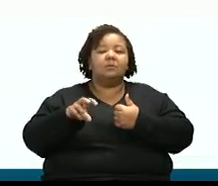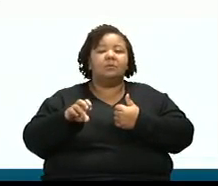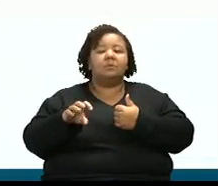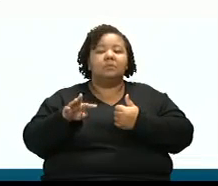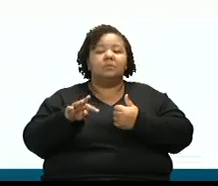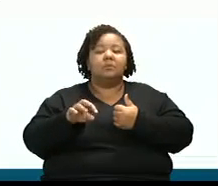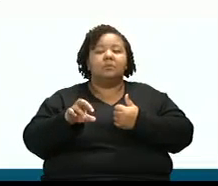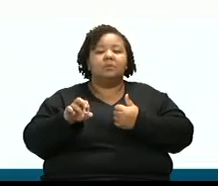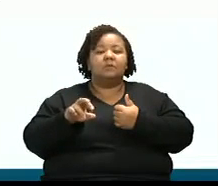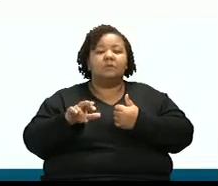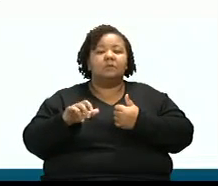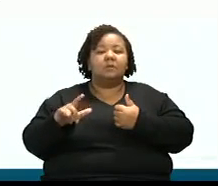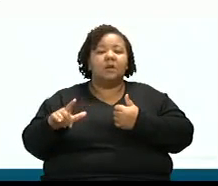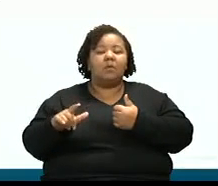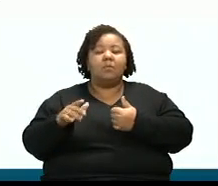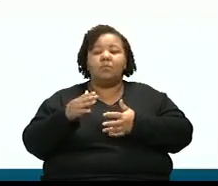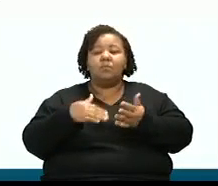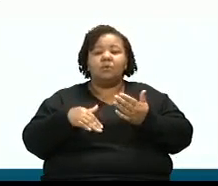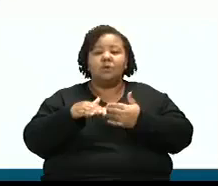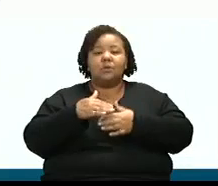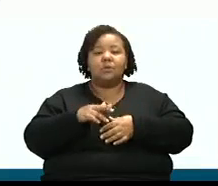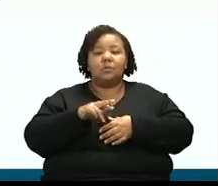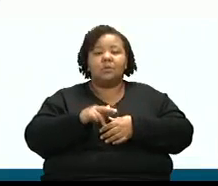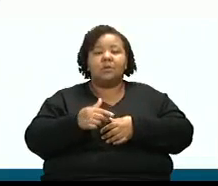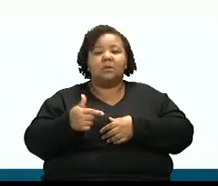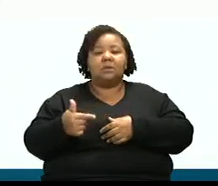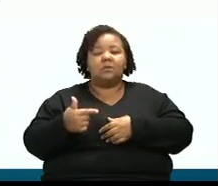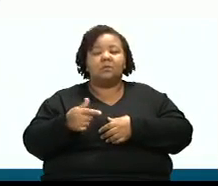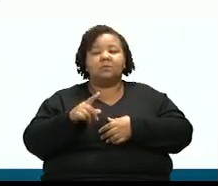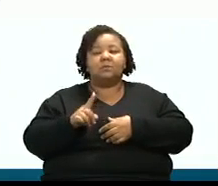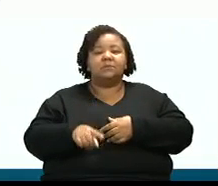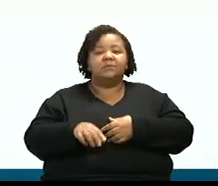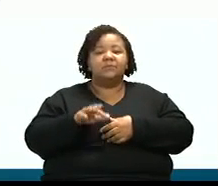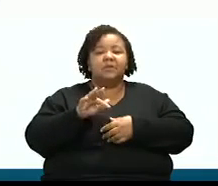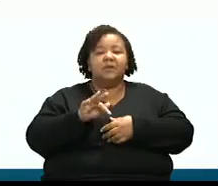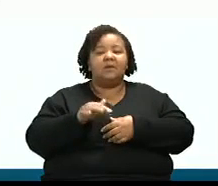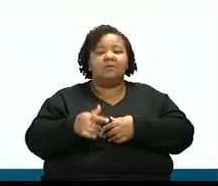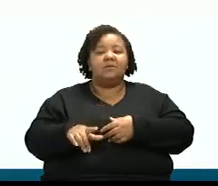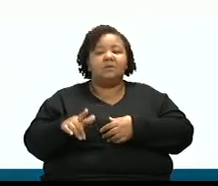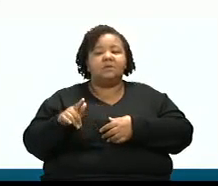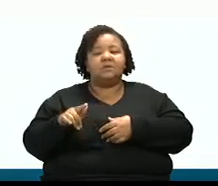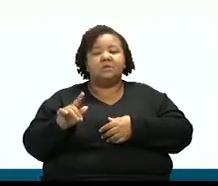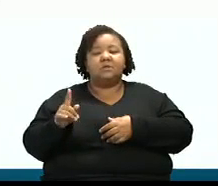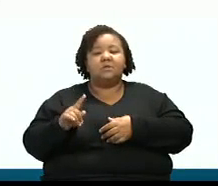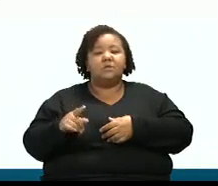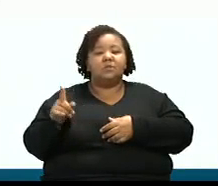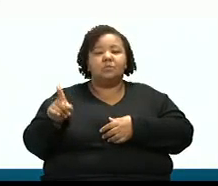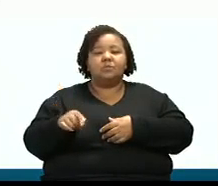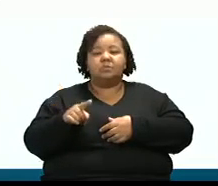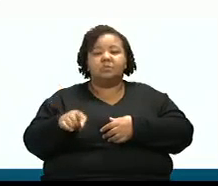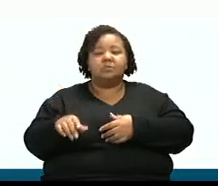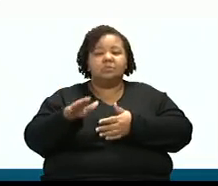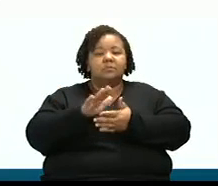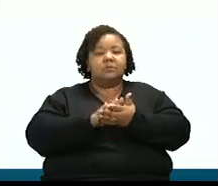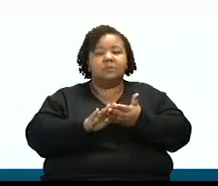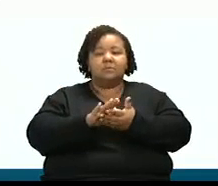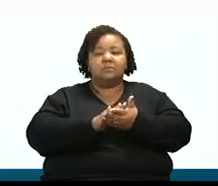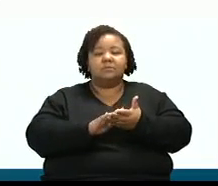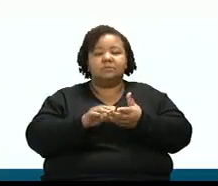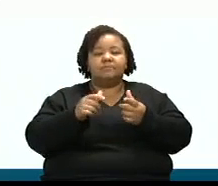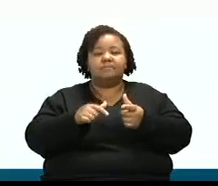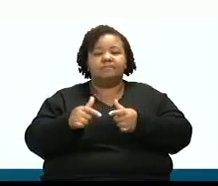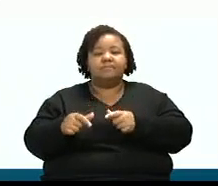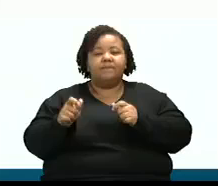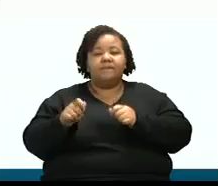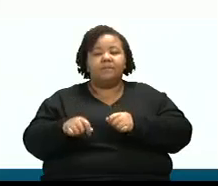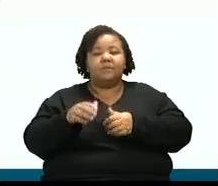posso definir em todo o R2. A expressão de f e a expressão de g não elimina nenhum ponto dessa região. Então, eu posso